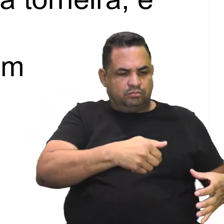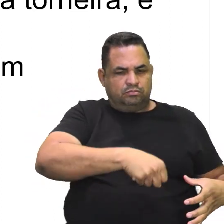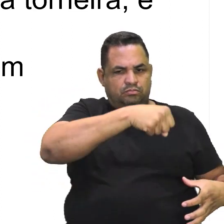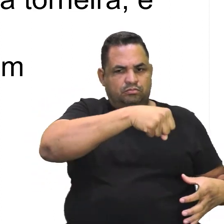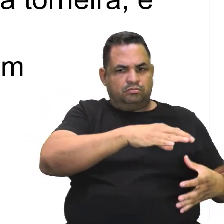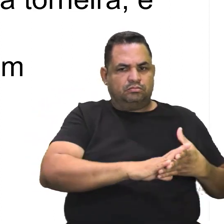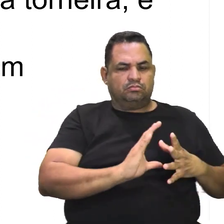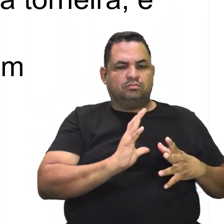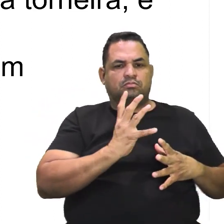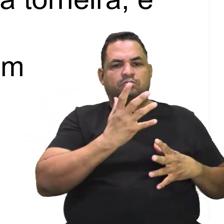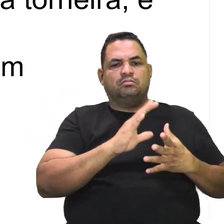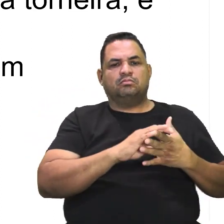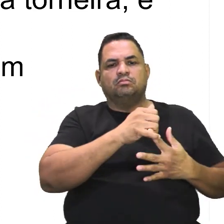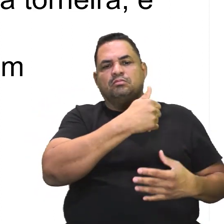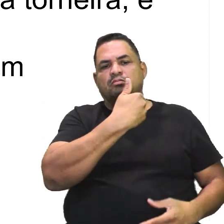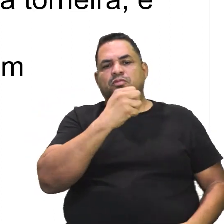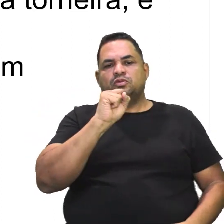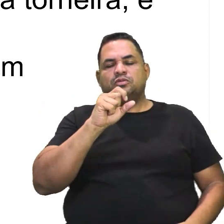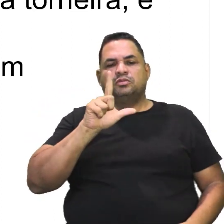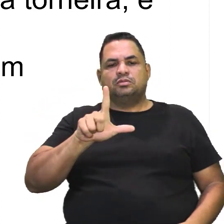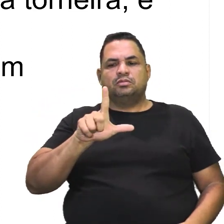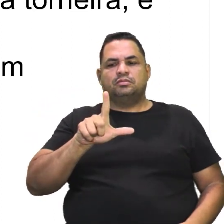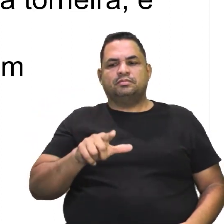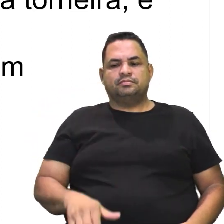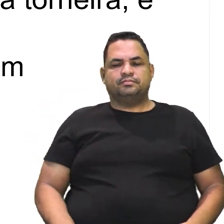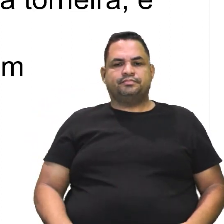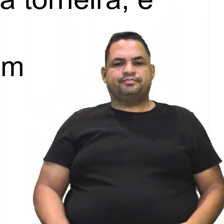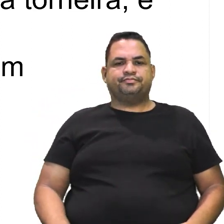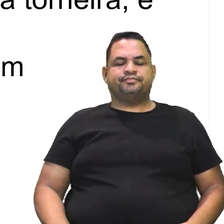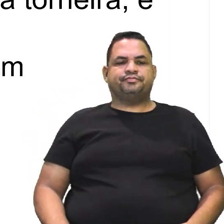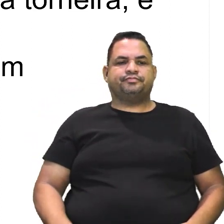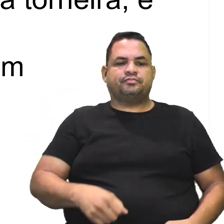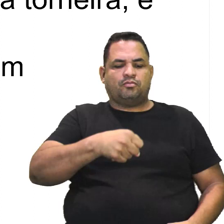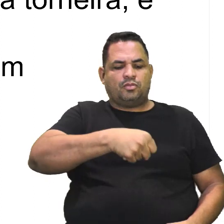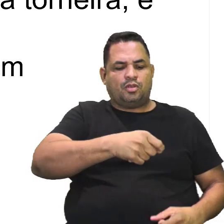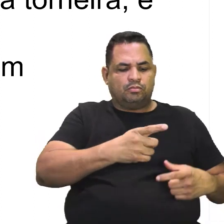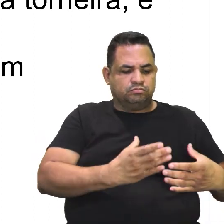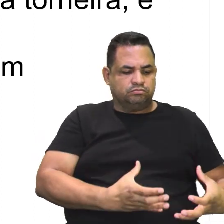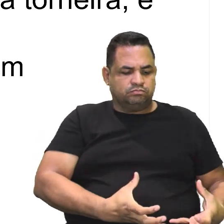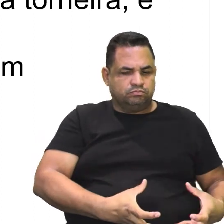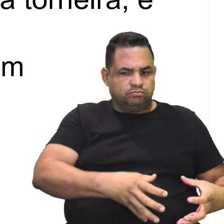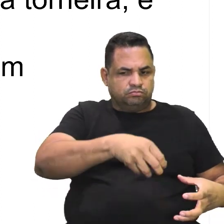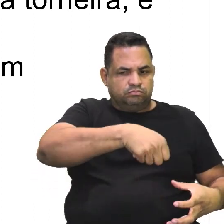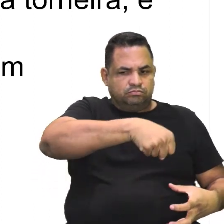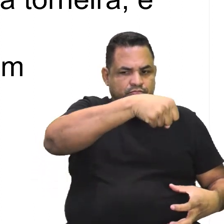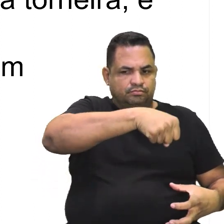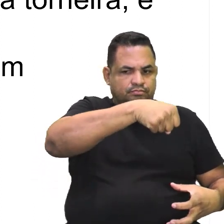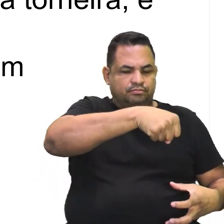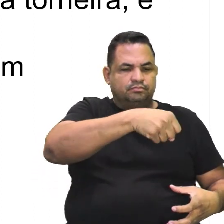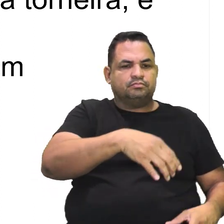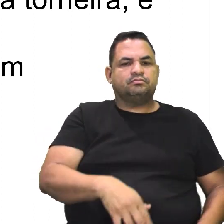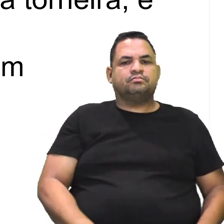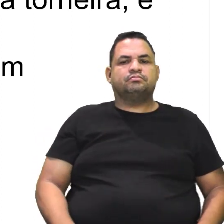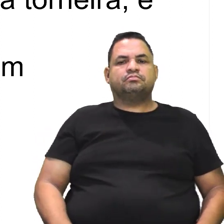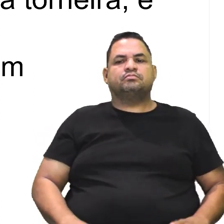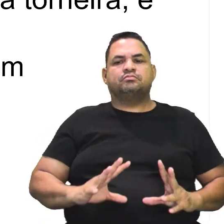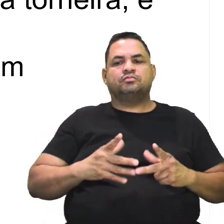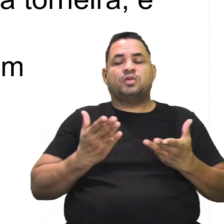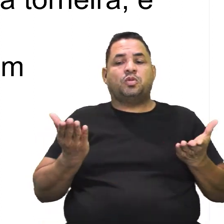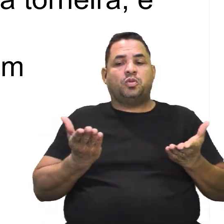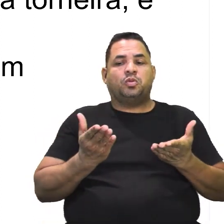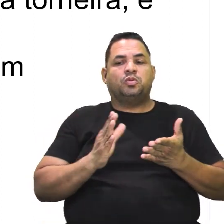com capacidade de 18 litros. Então já vamos anotando aqui, né? Isso. Capacidade de 18 litros. No